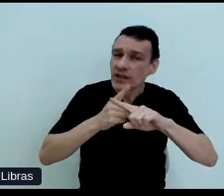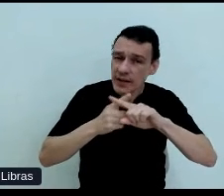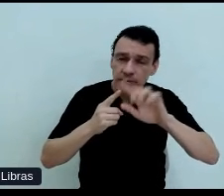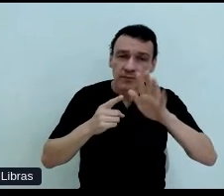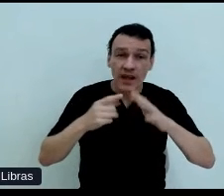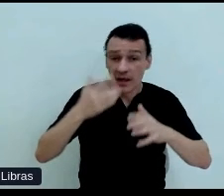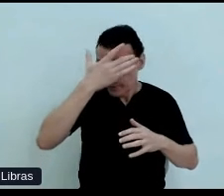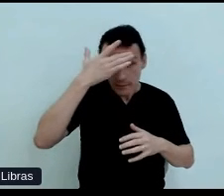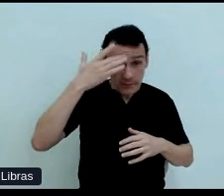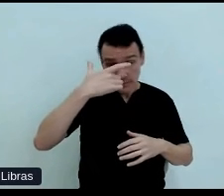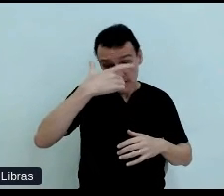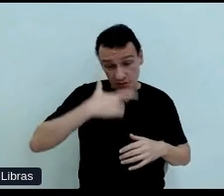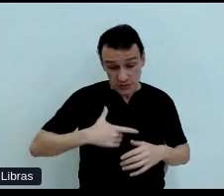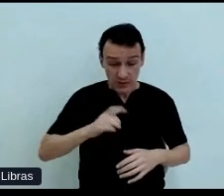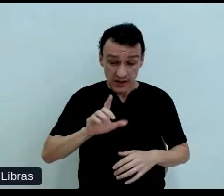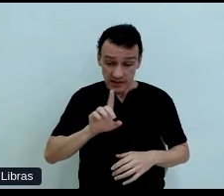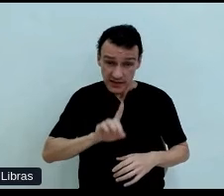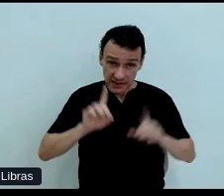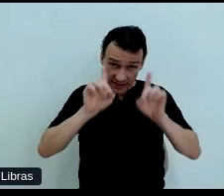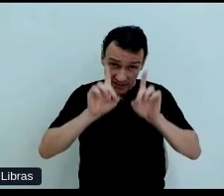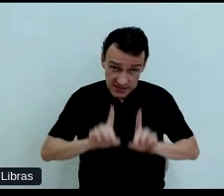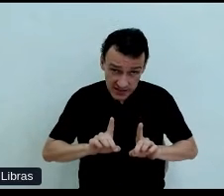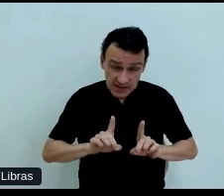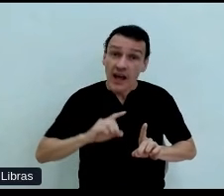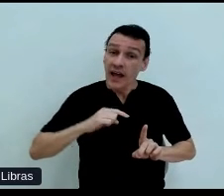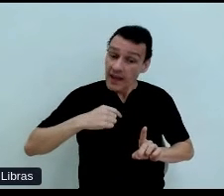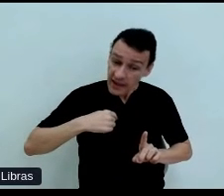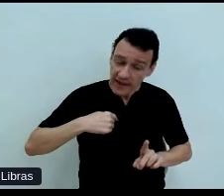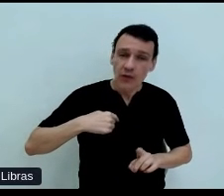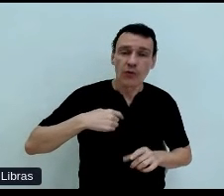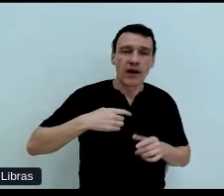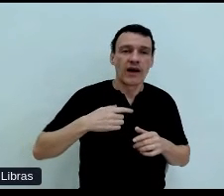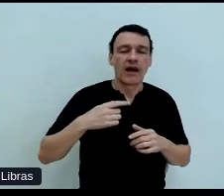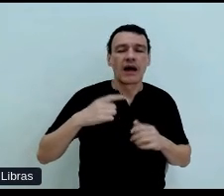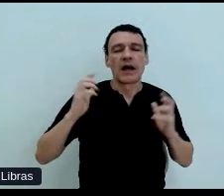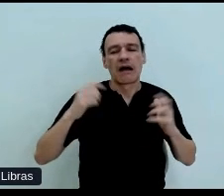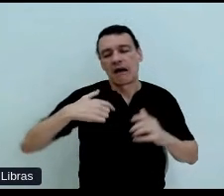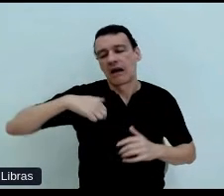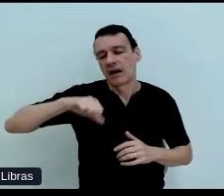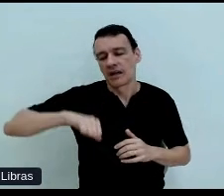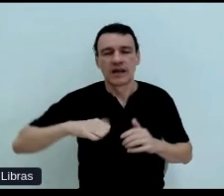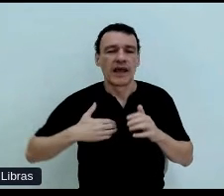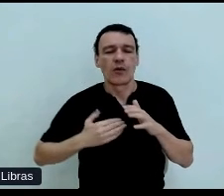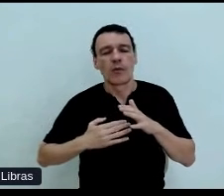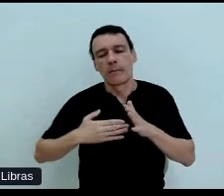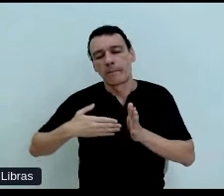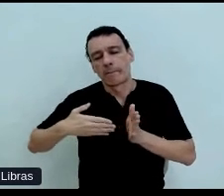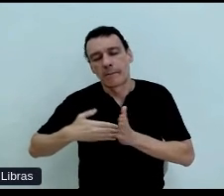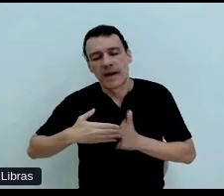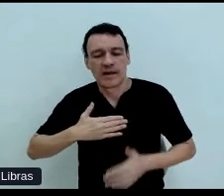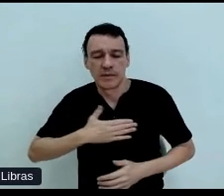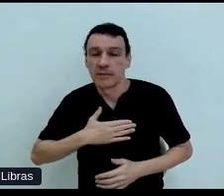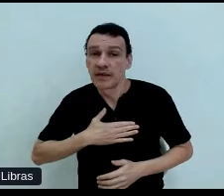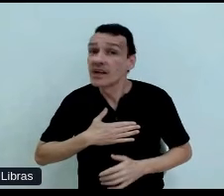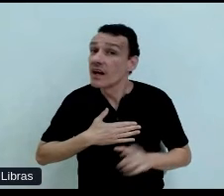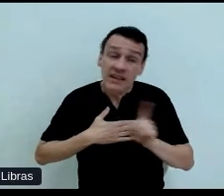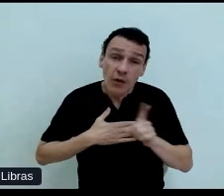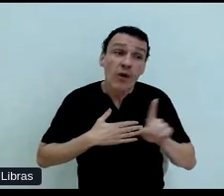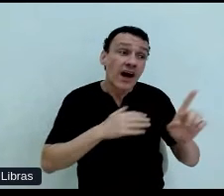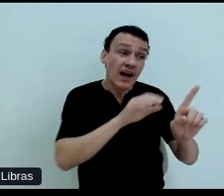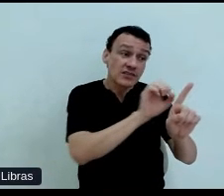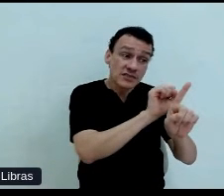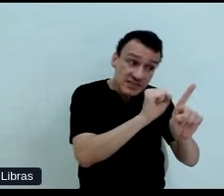barreiras, porque nesse caso, se tira da pessoa com deficiência e sabe que a barreira não está nela, mas